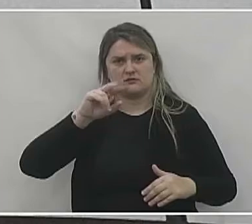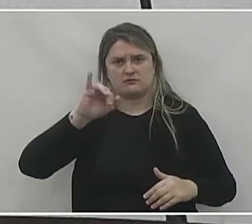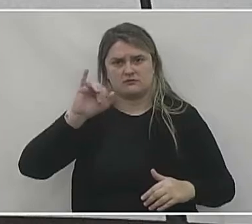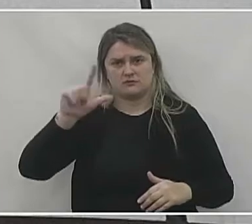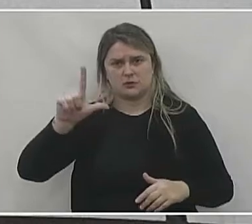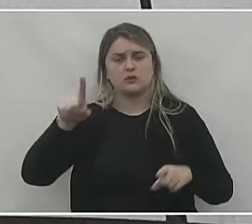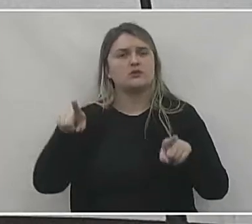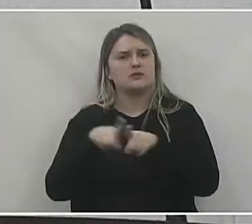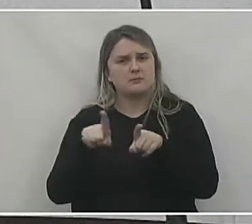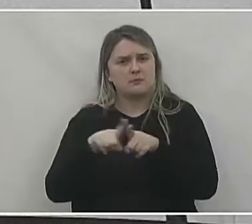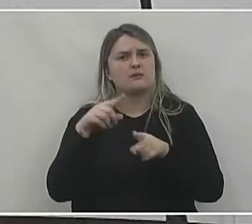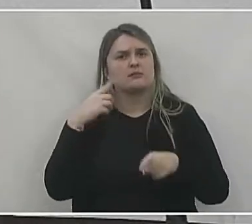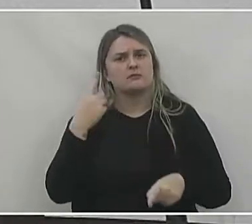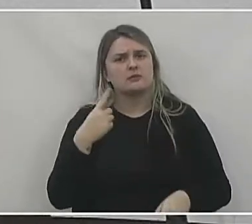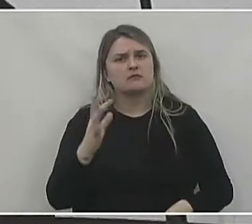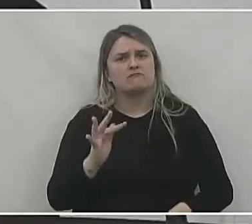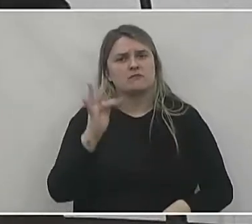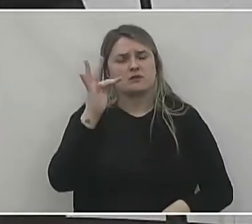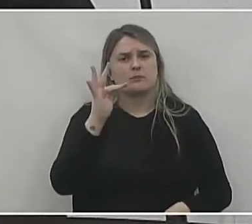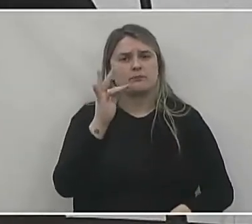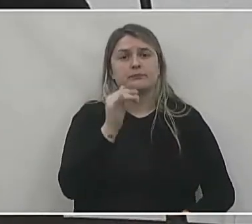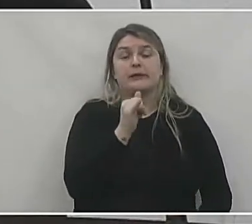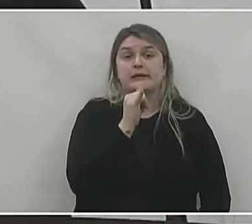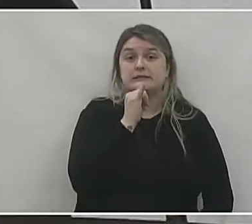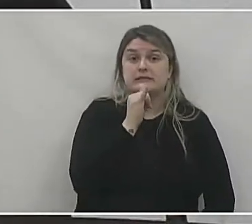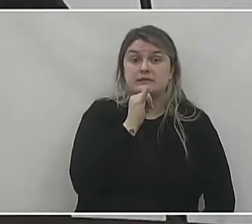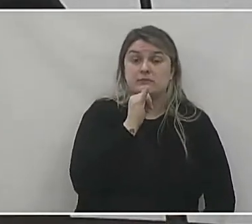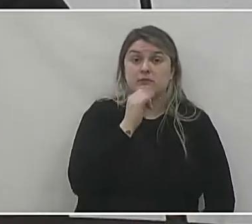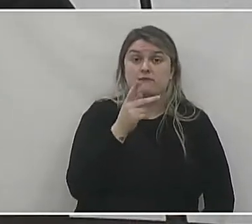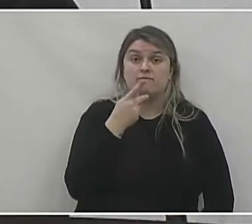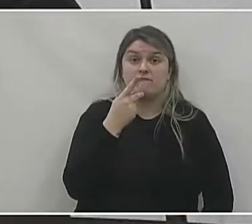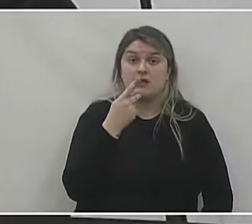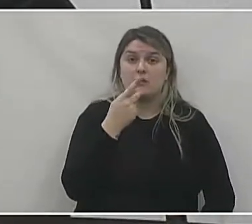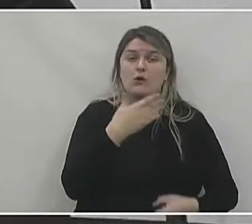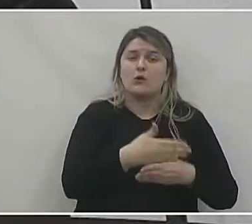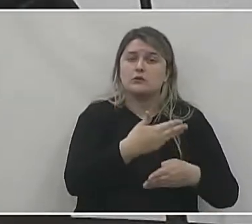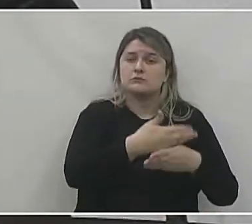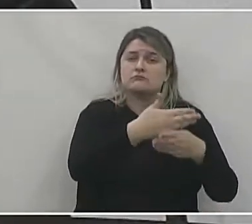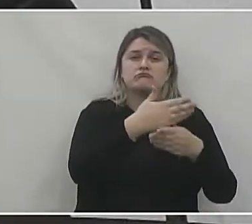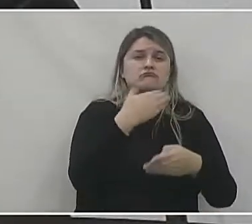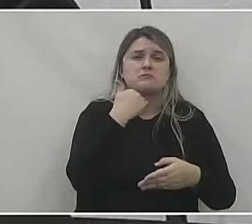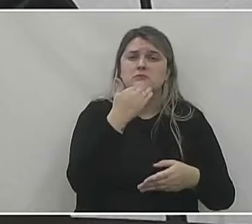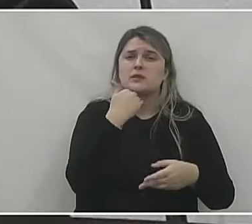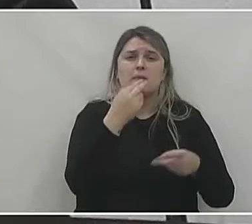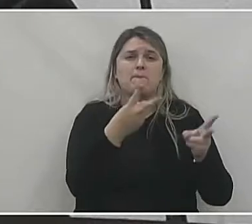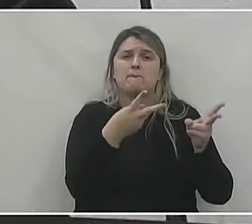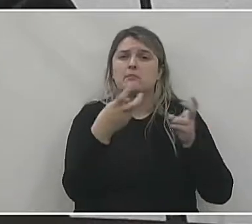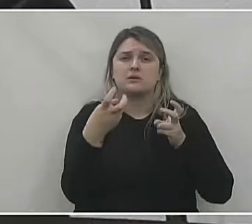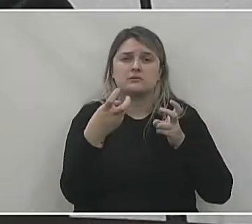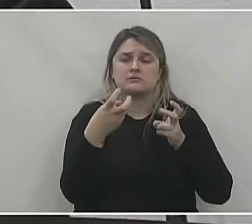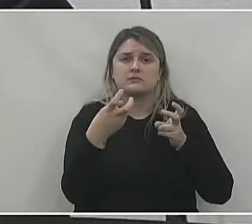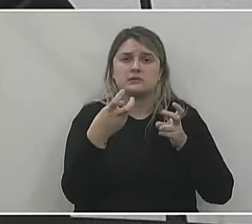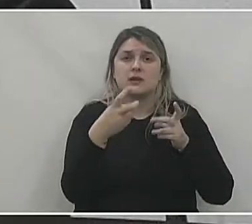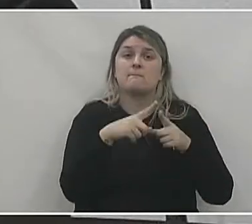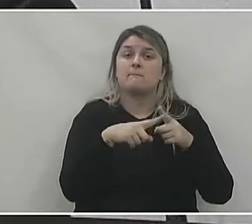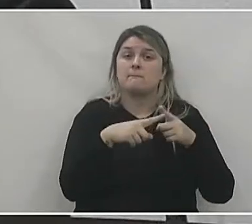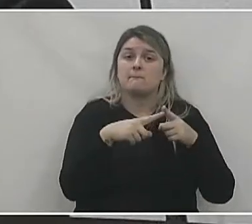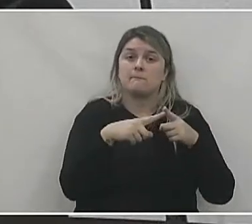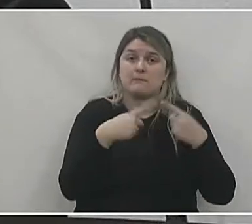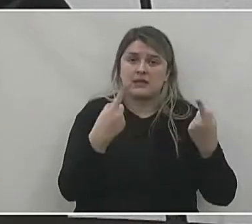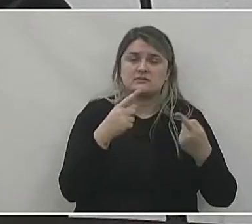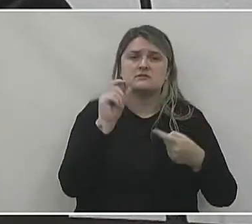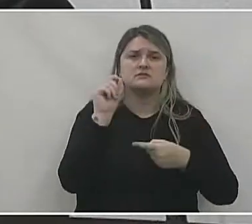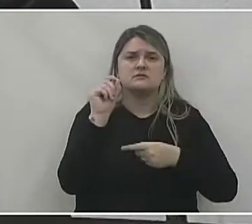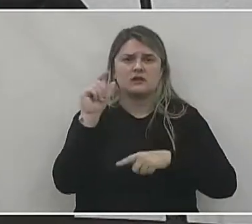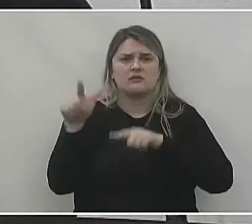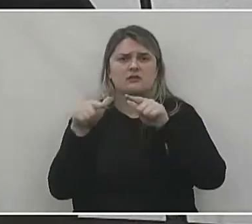e como deputado federal. Só um exemplo que eu cito aqui, uma obra que talvez ninguém perceba, mas a gente que